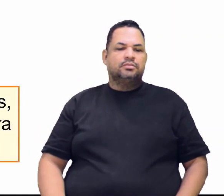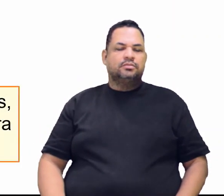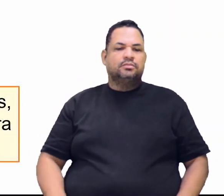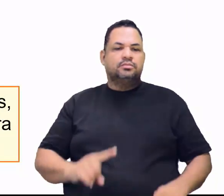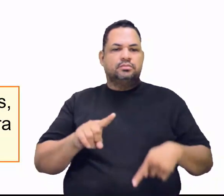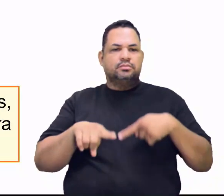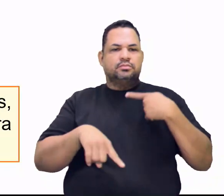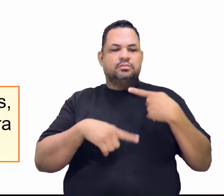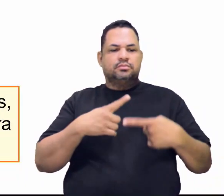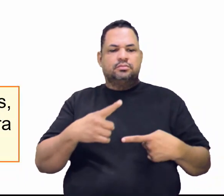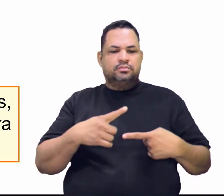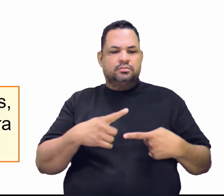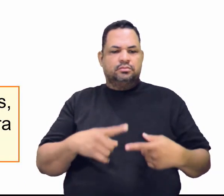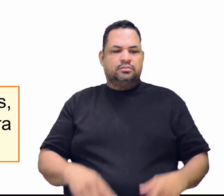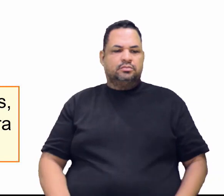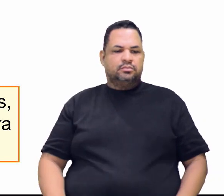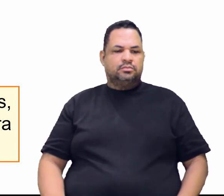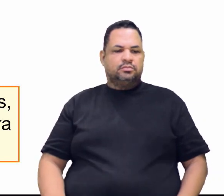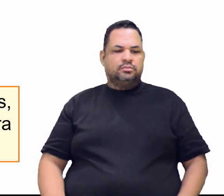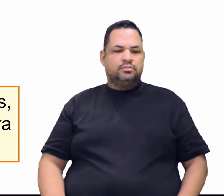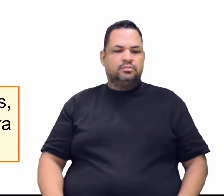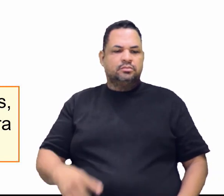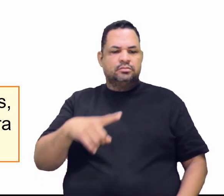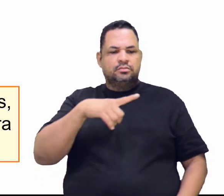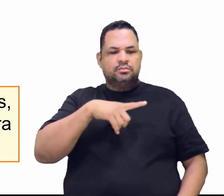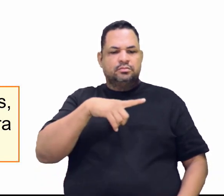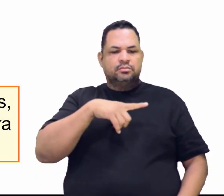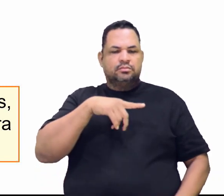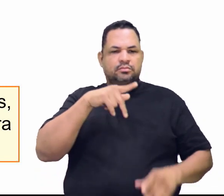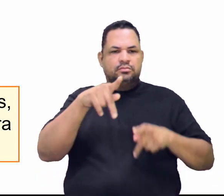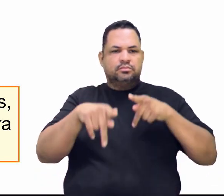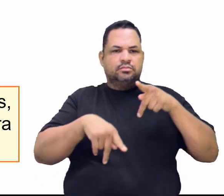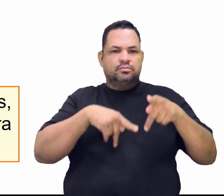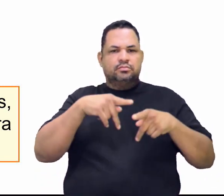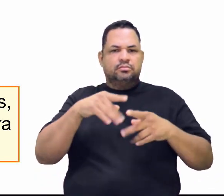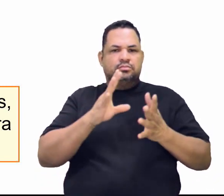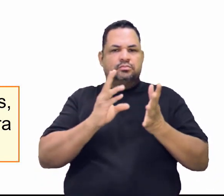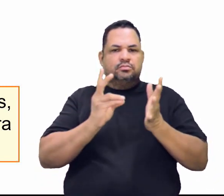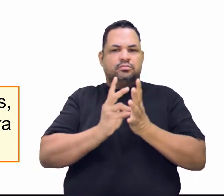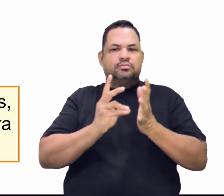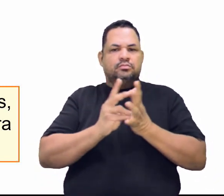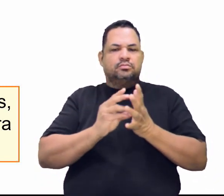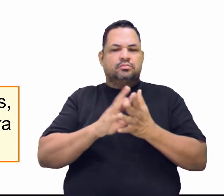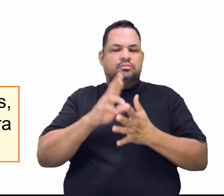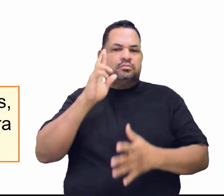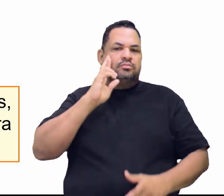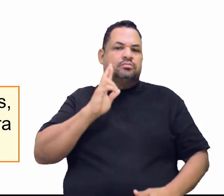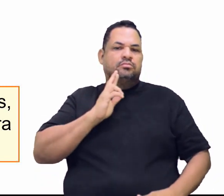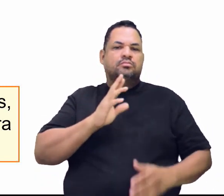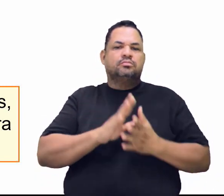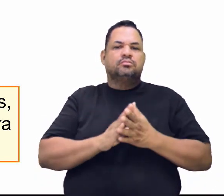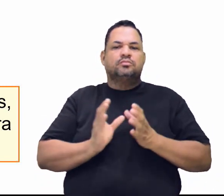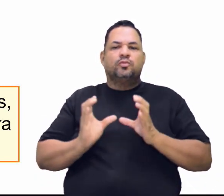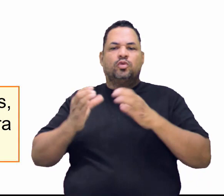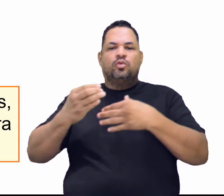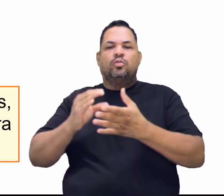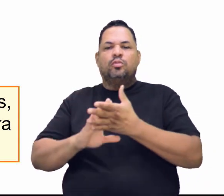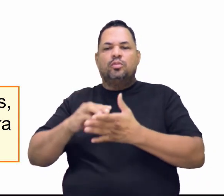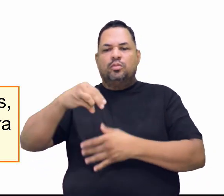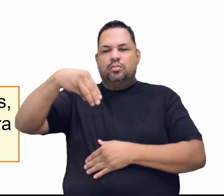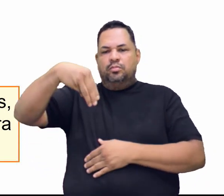Na sequência, aí eu tenho os povos indígenas de Rondônia também. Os